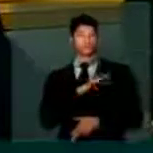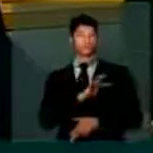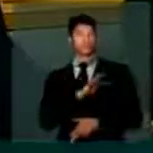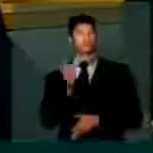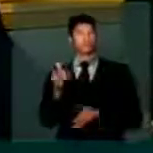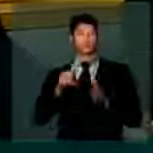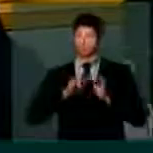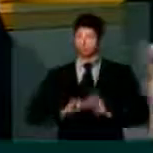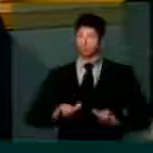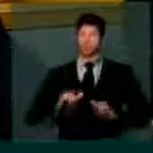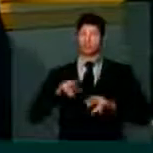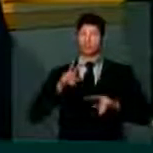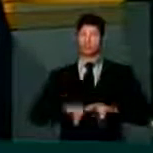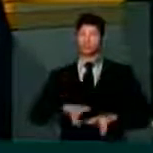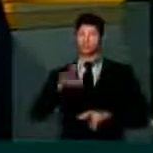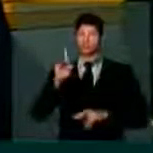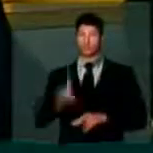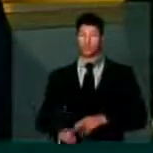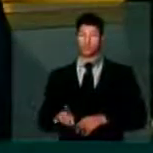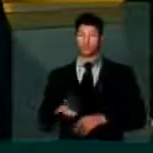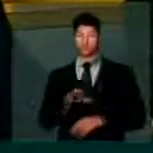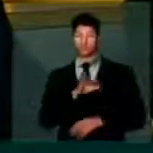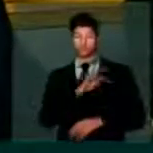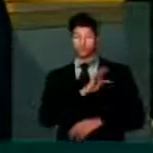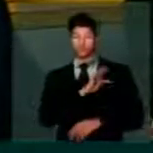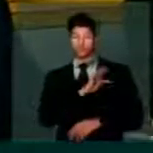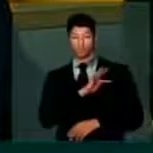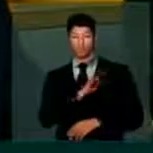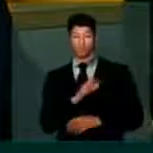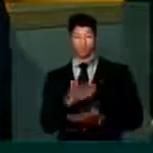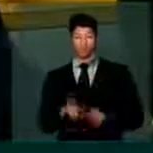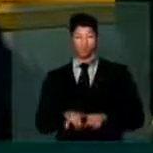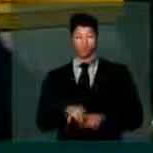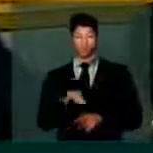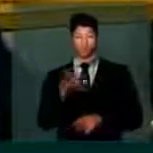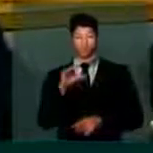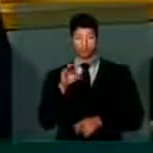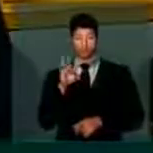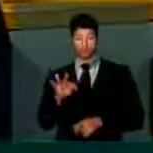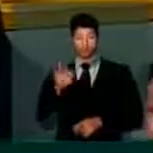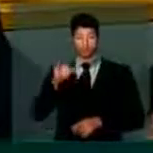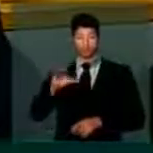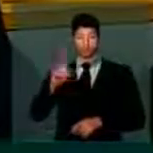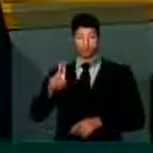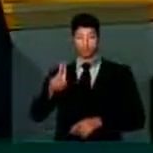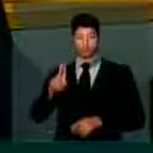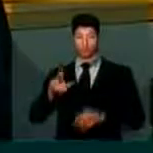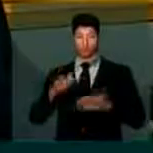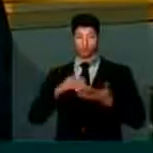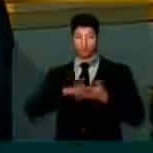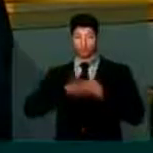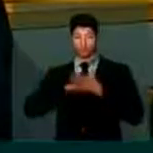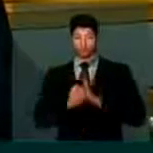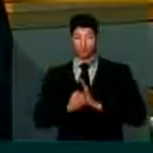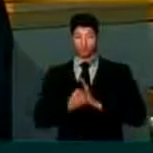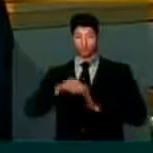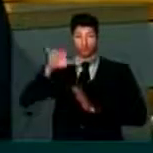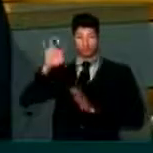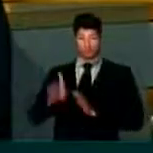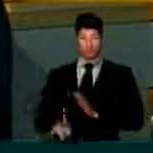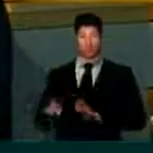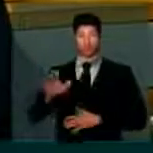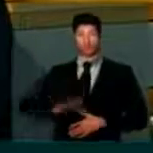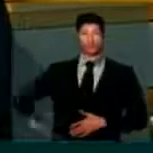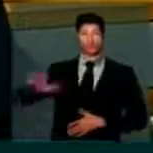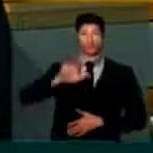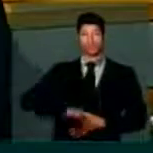em documentos, prendeu um diretor da Polícia Federal. O Tribunal de Contas da União bloqueou o patrimônio da maioria dos